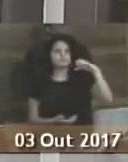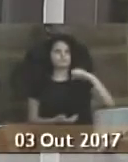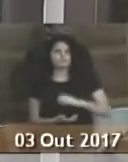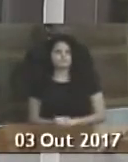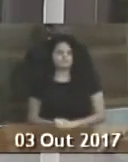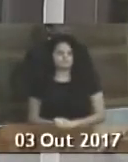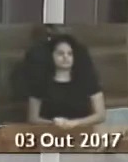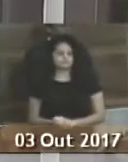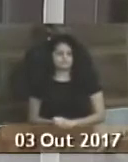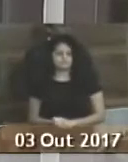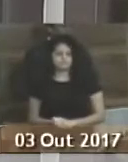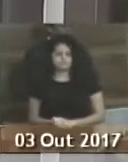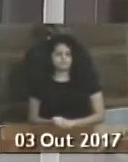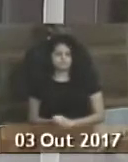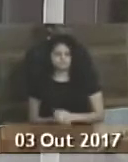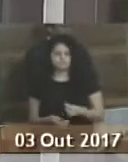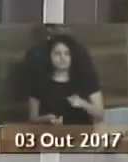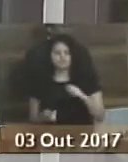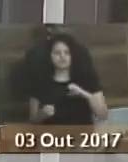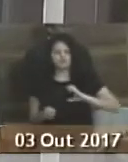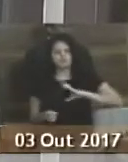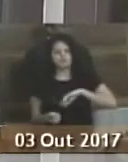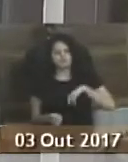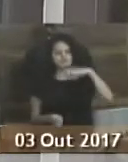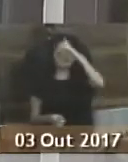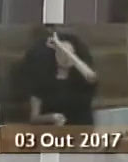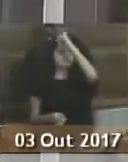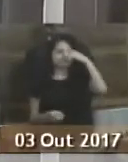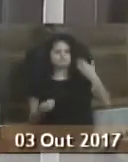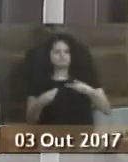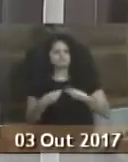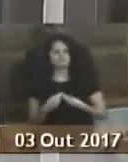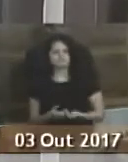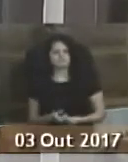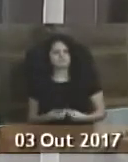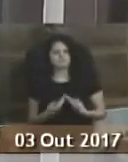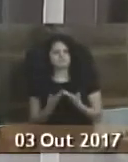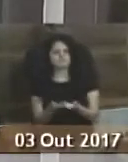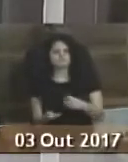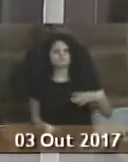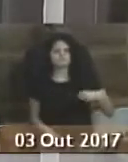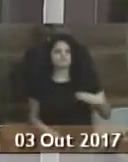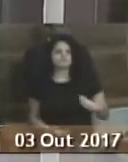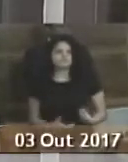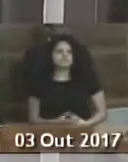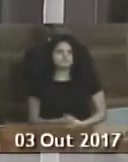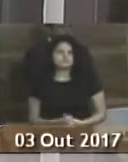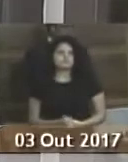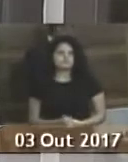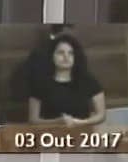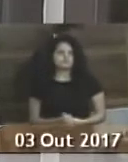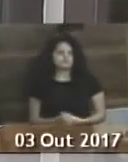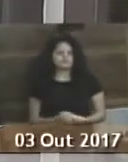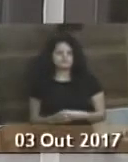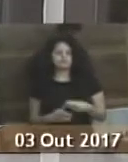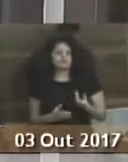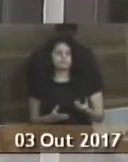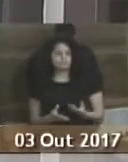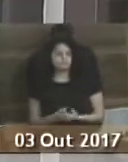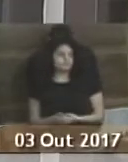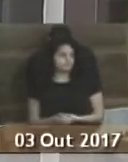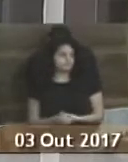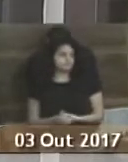Nisto se manifestou o amor de Deus para conosco, que deu seu Filho unigênito ao mundo, para que por ele